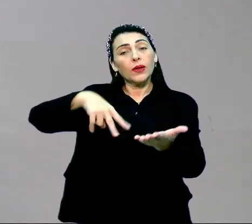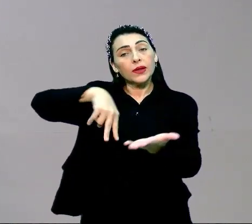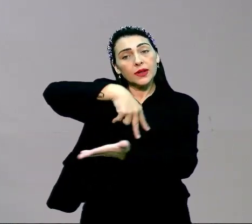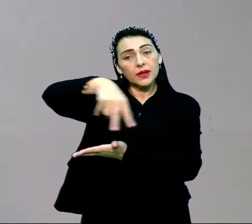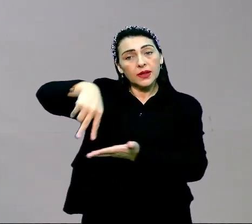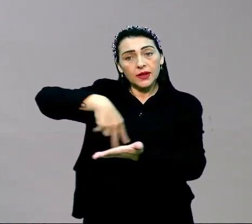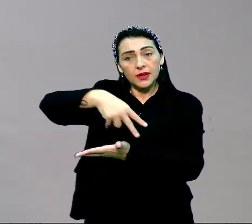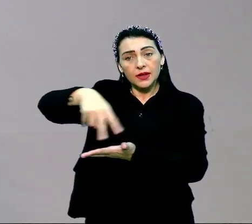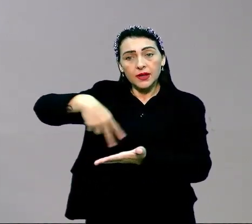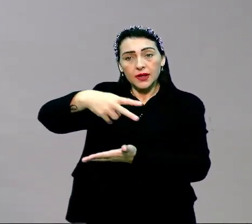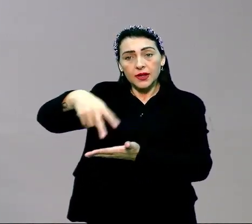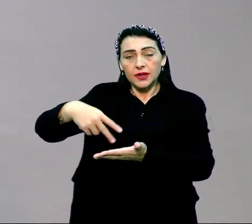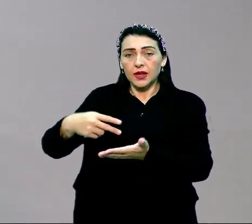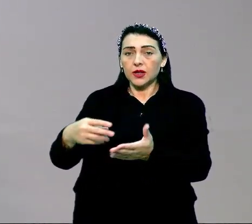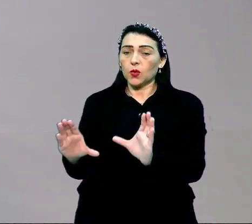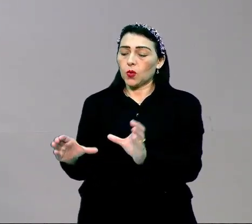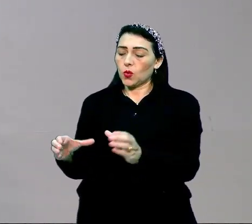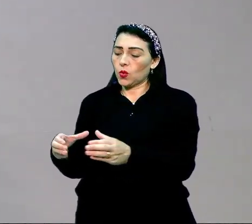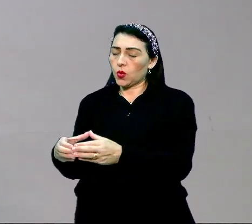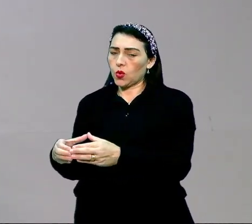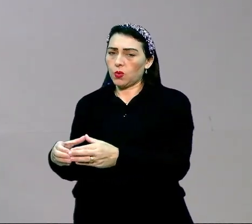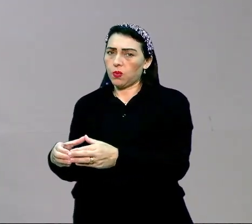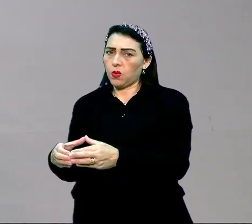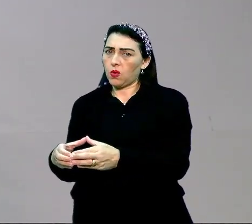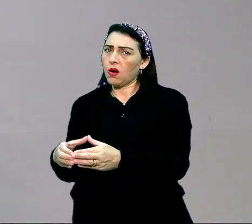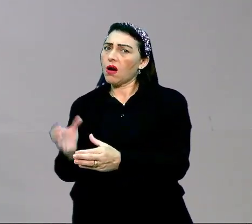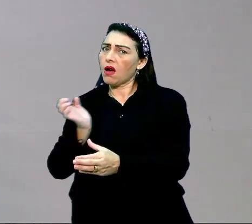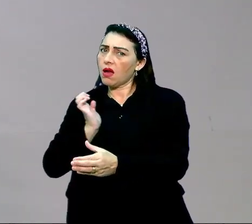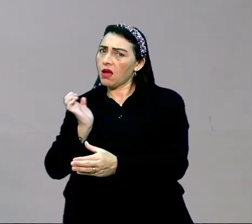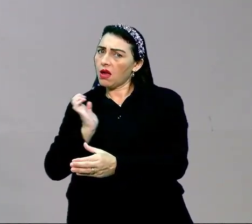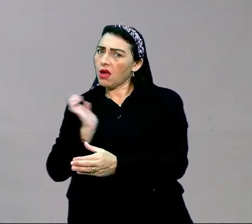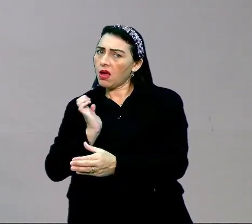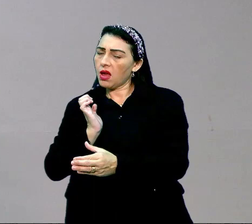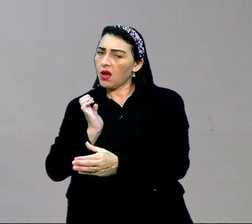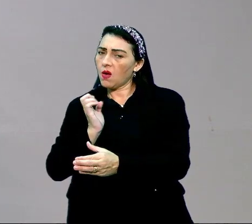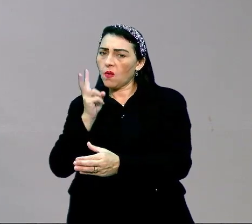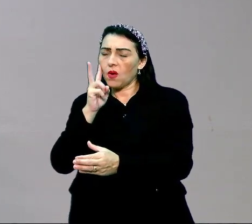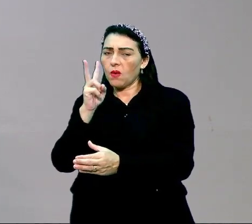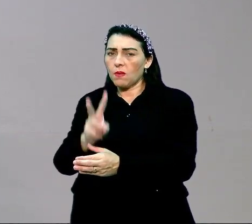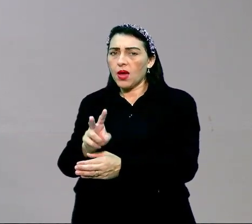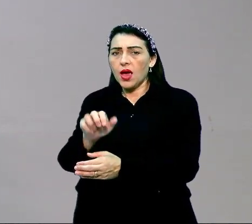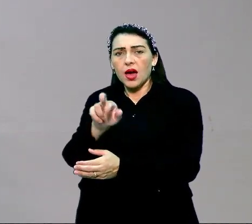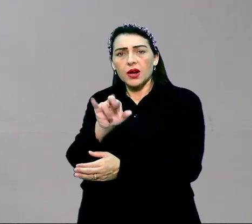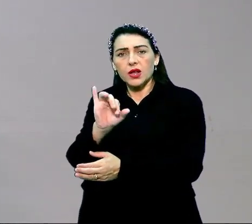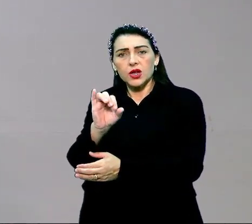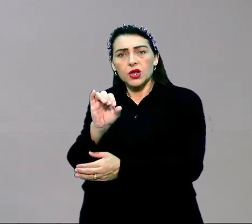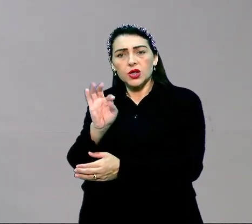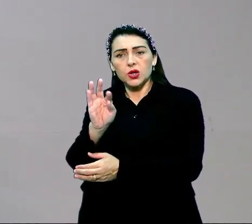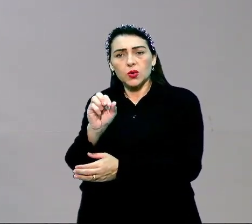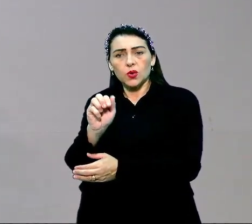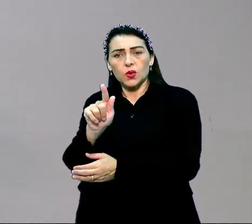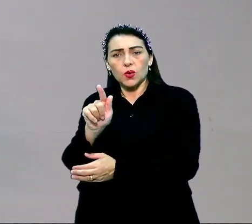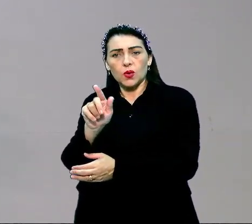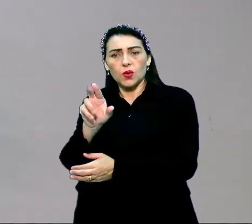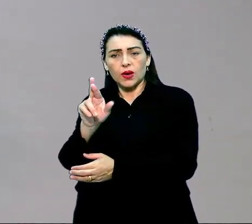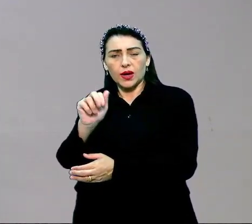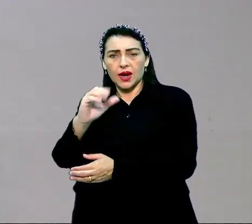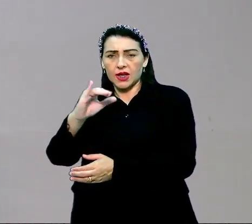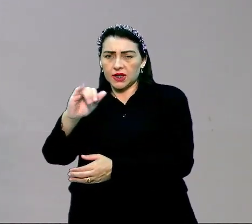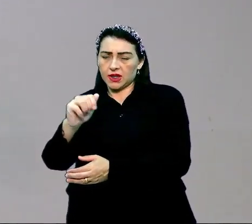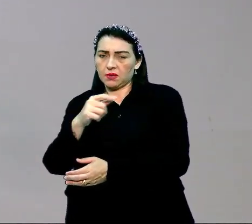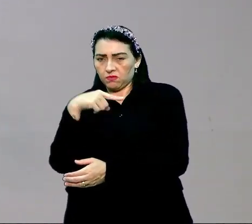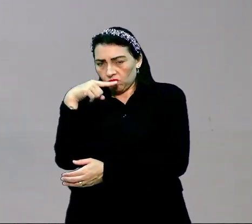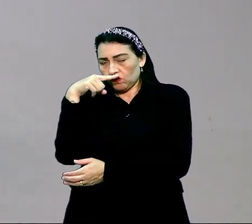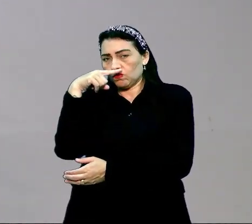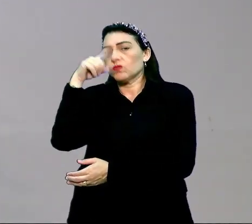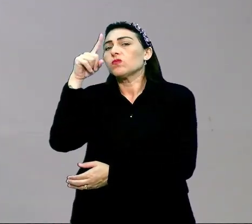dança aristocrática. O que é aristocracia? Vamos lá, conhecimento de história. É a gente um pouco mais soberba,